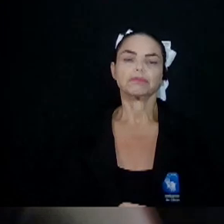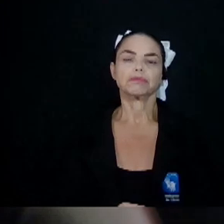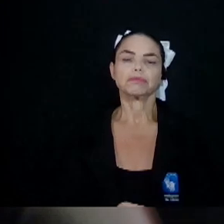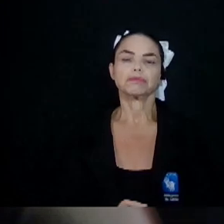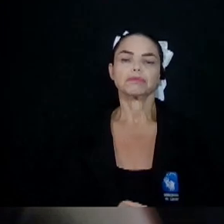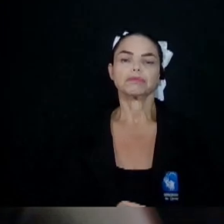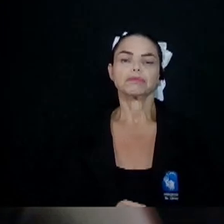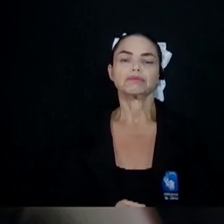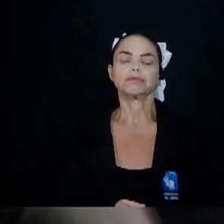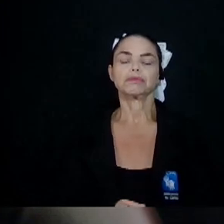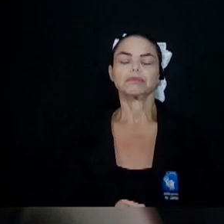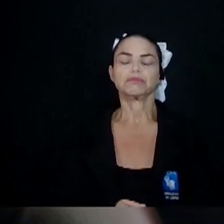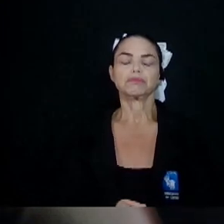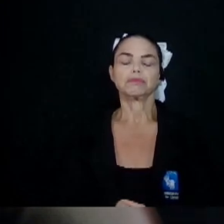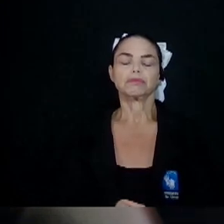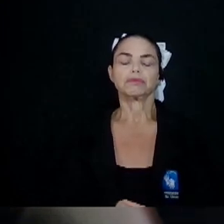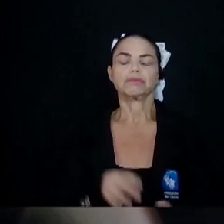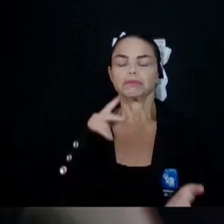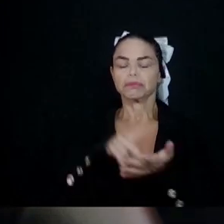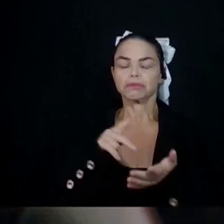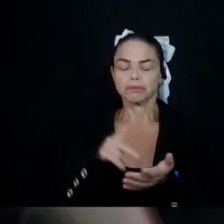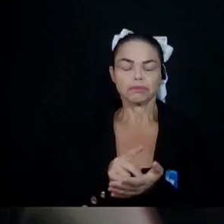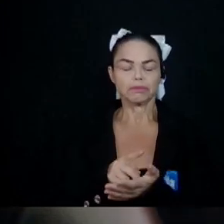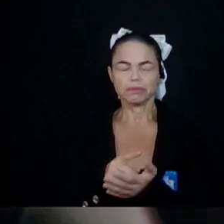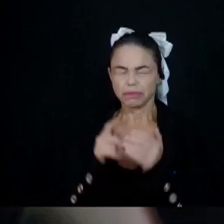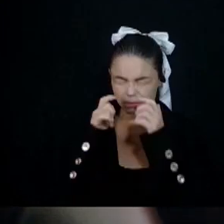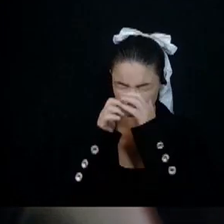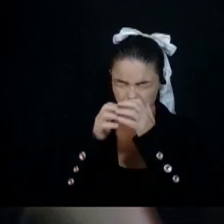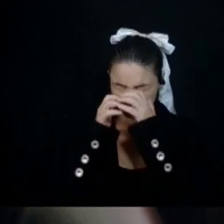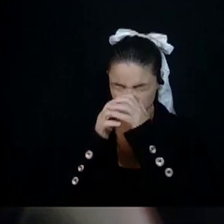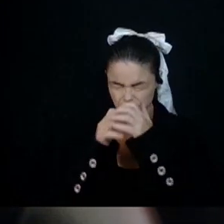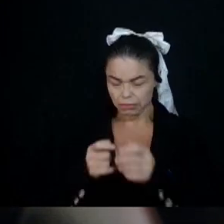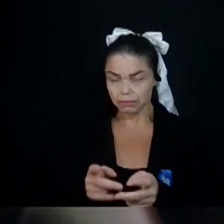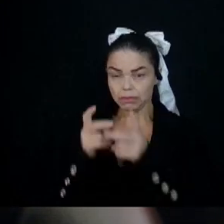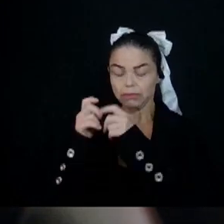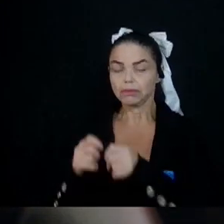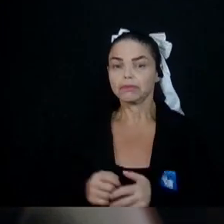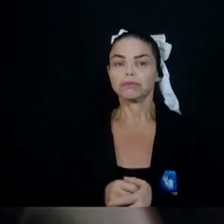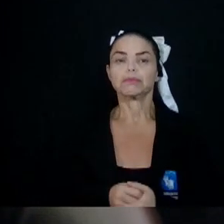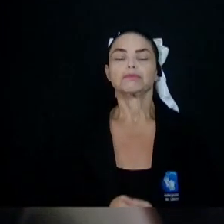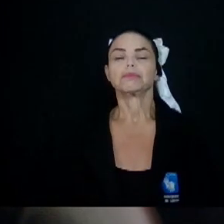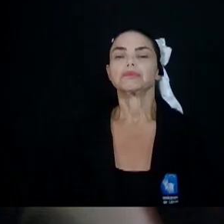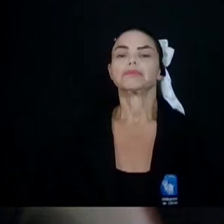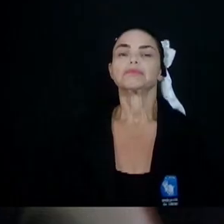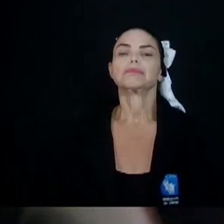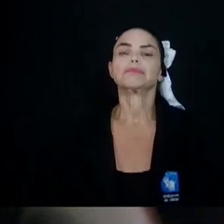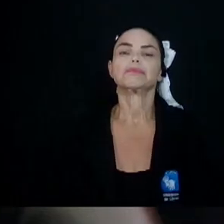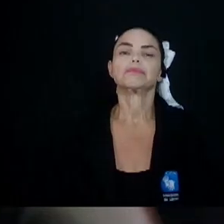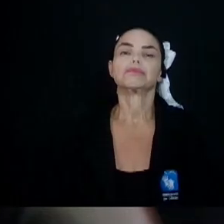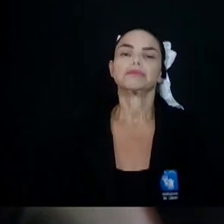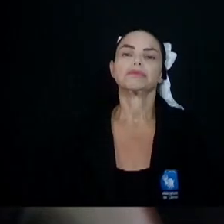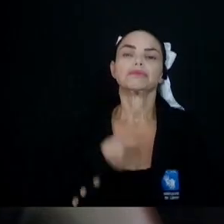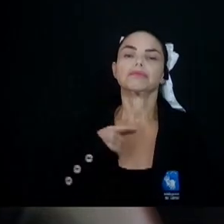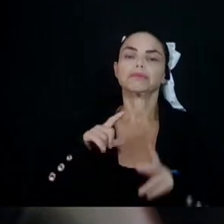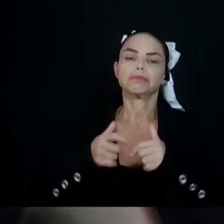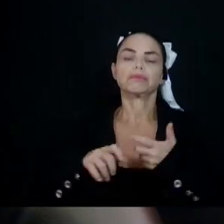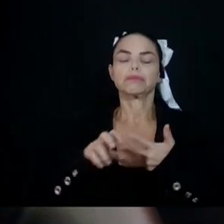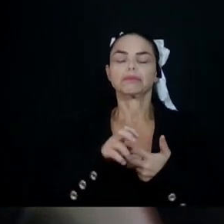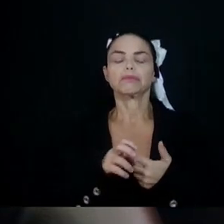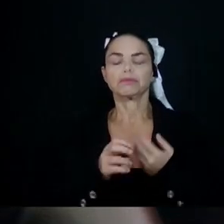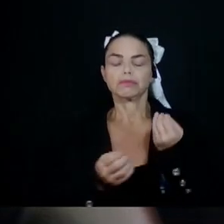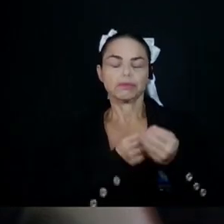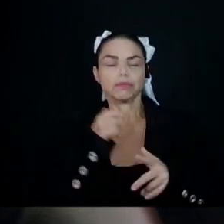Então, de forma assim neurológica, a gente percebe nas funções executivas, né,